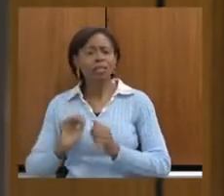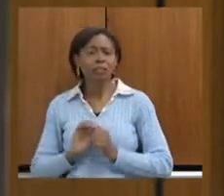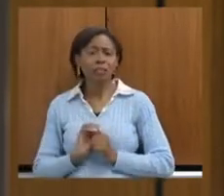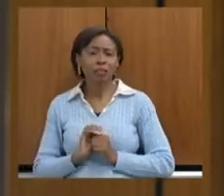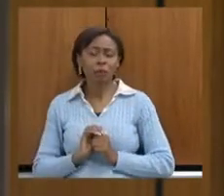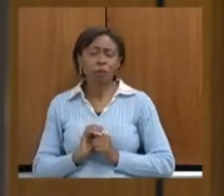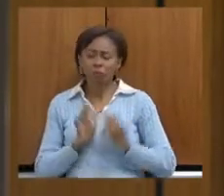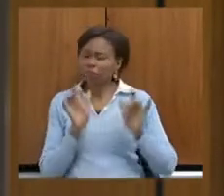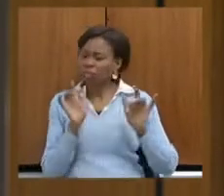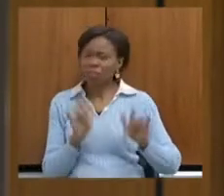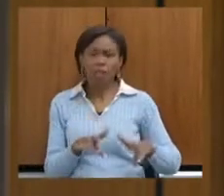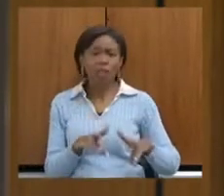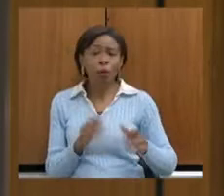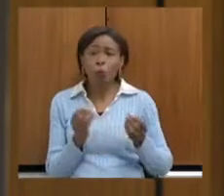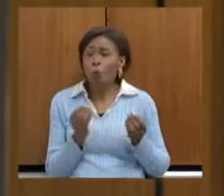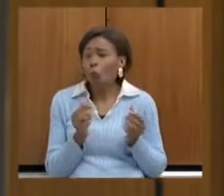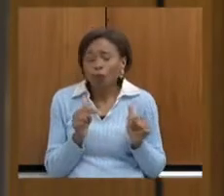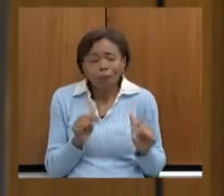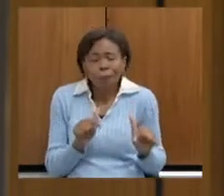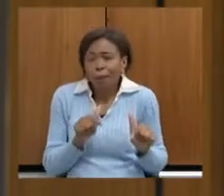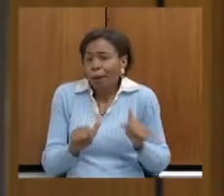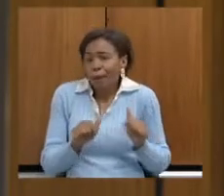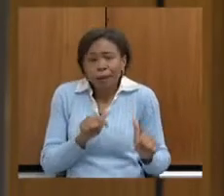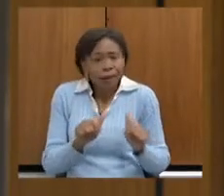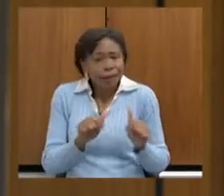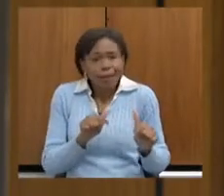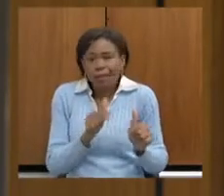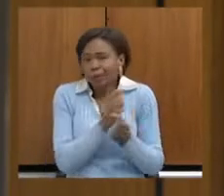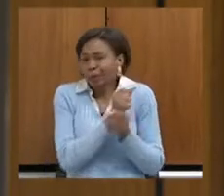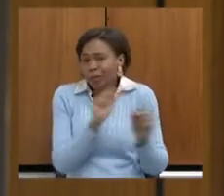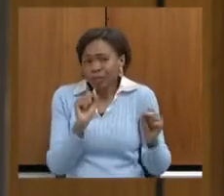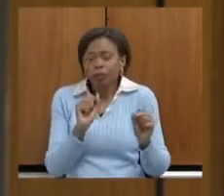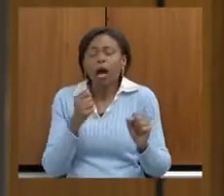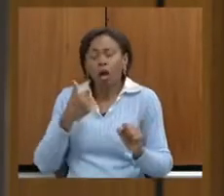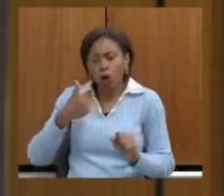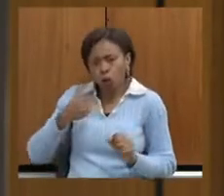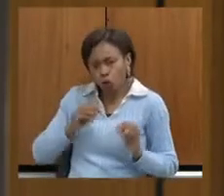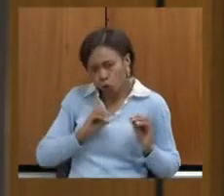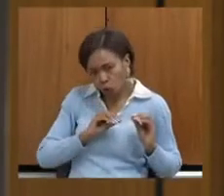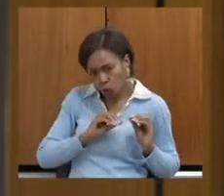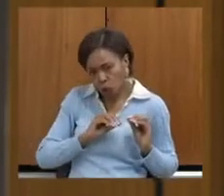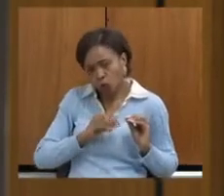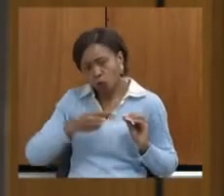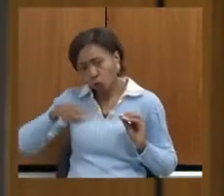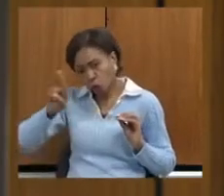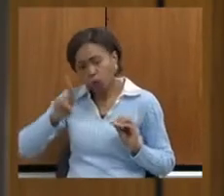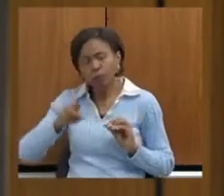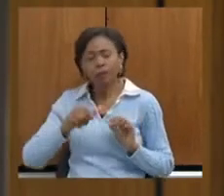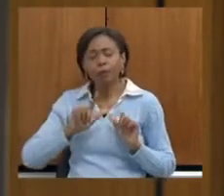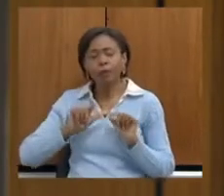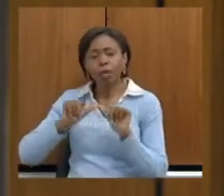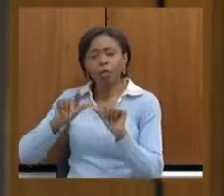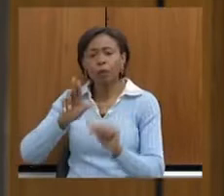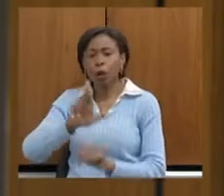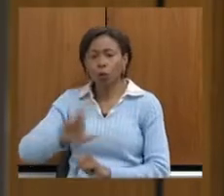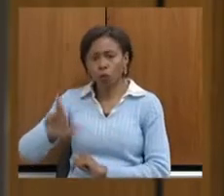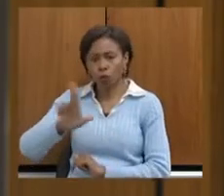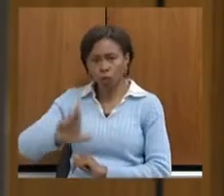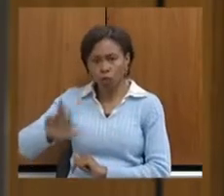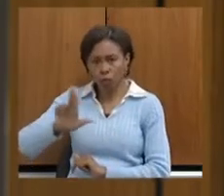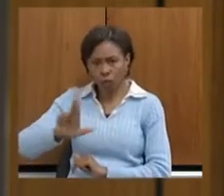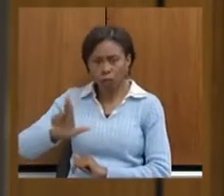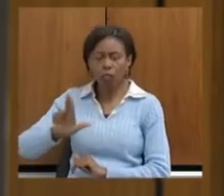tinha mais condições de trabalhar e eu fui para Uberlândia bom e ali entrei em